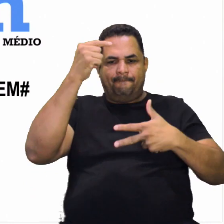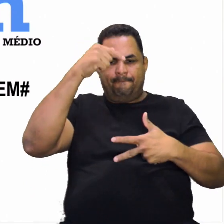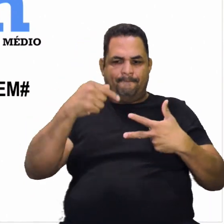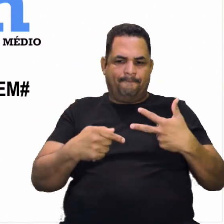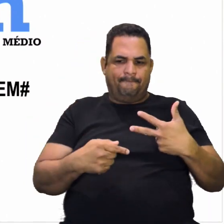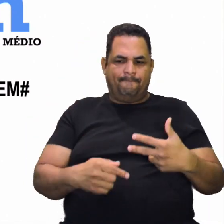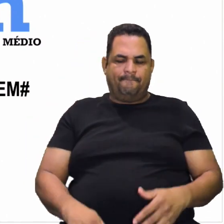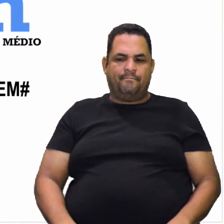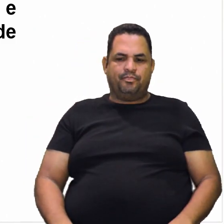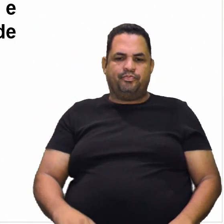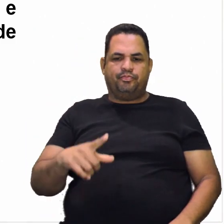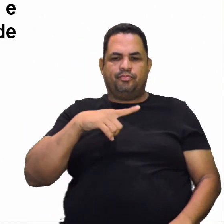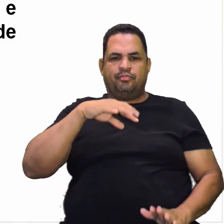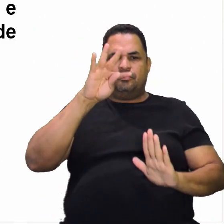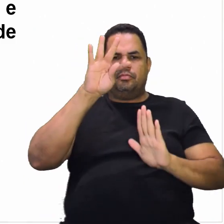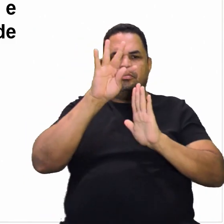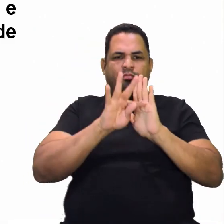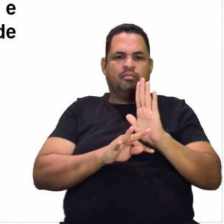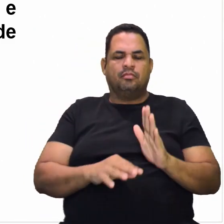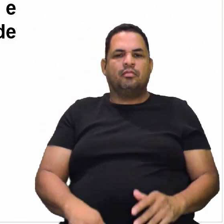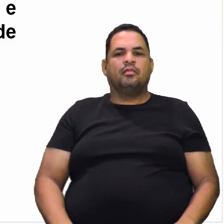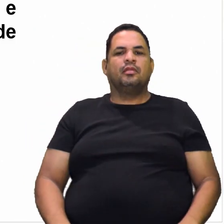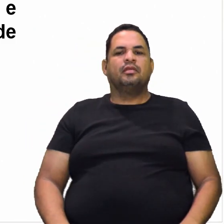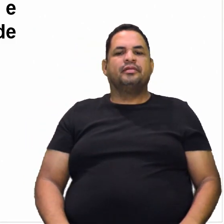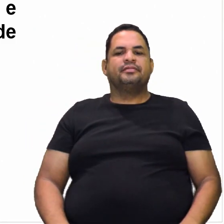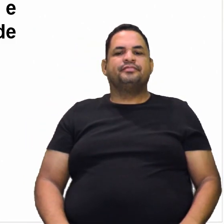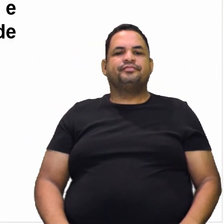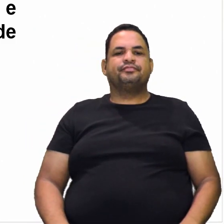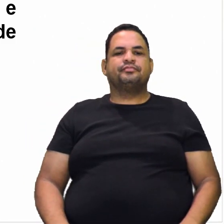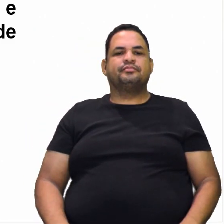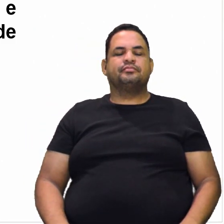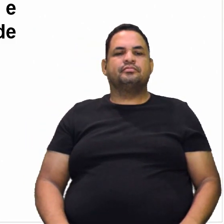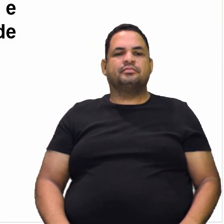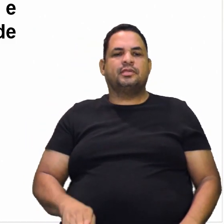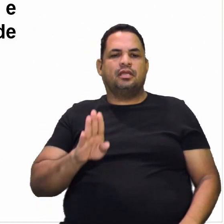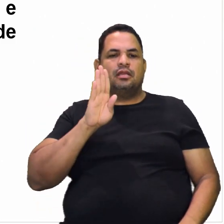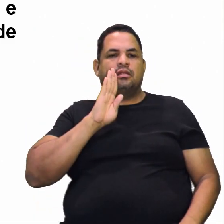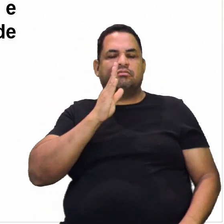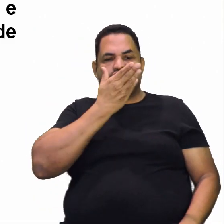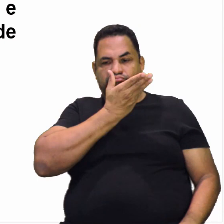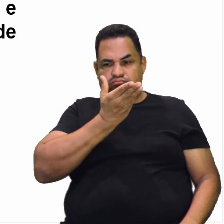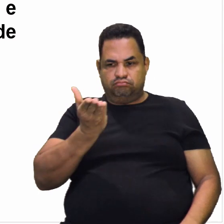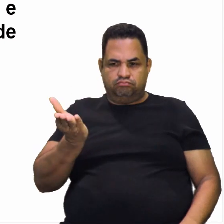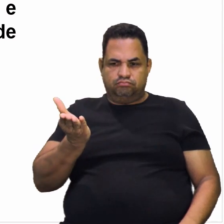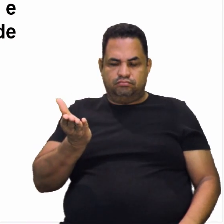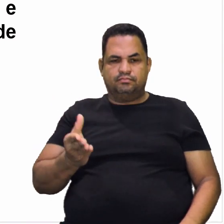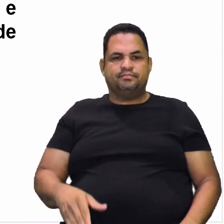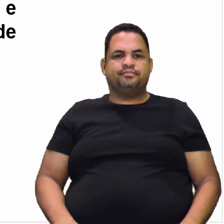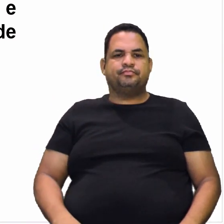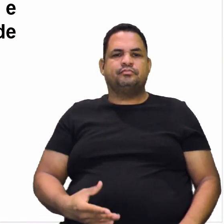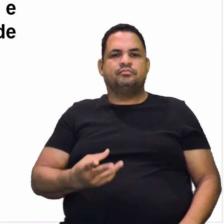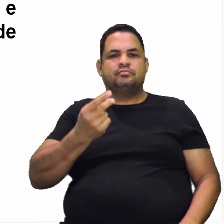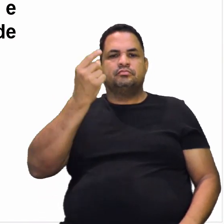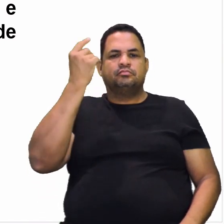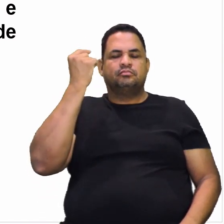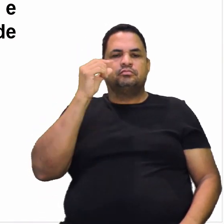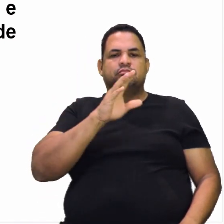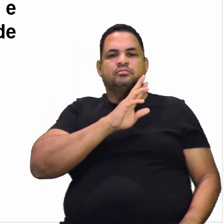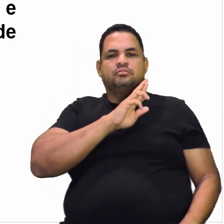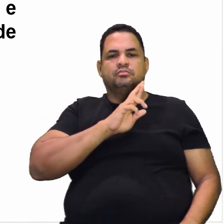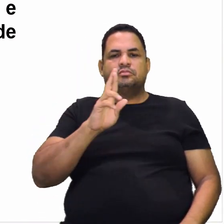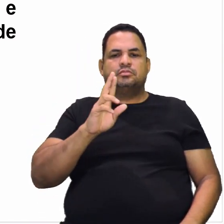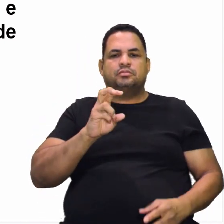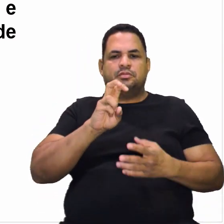No Enem tem um textozinho aí, ó, bacana para vocês. A antiga religião egípcia